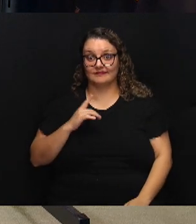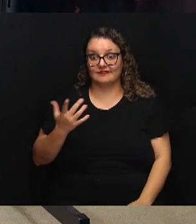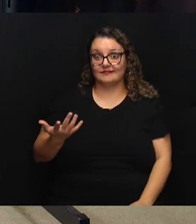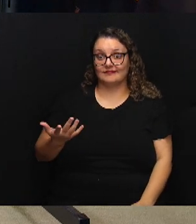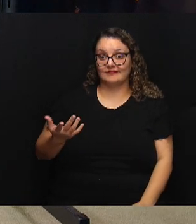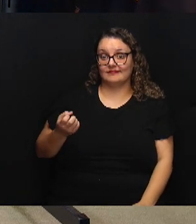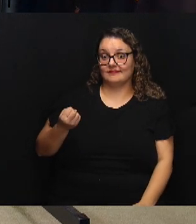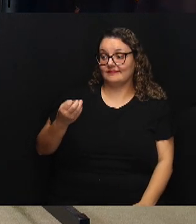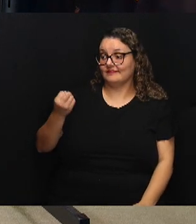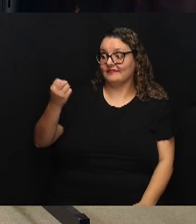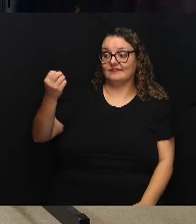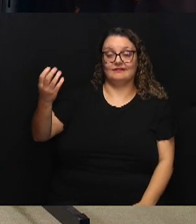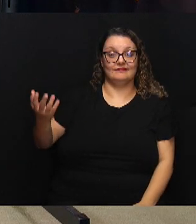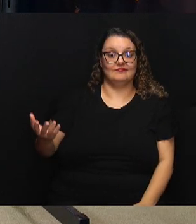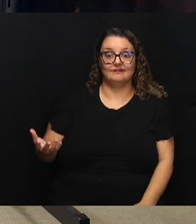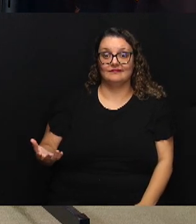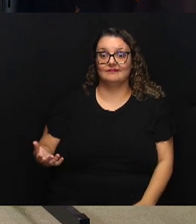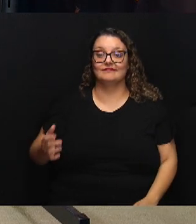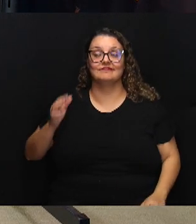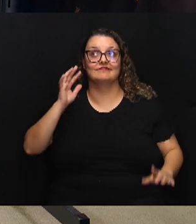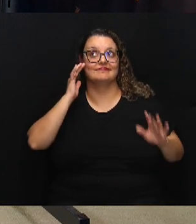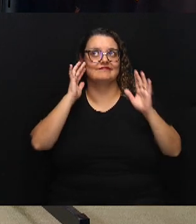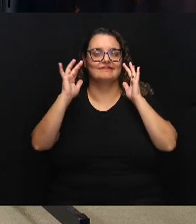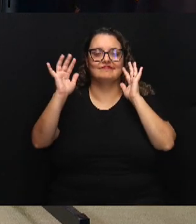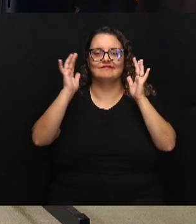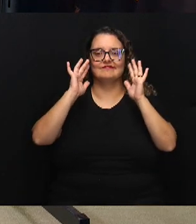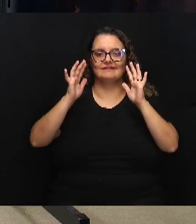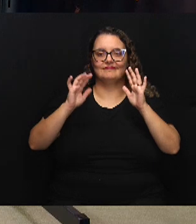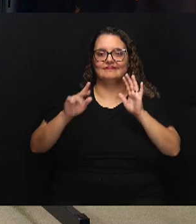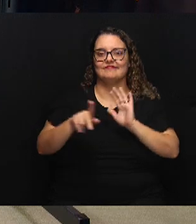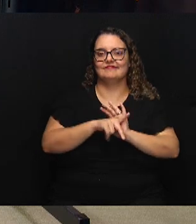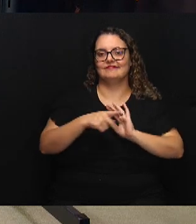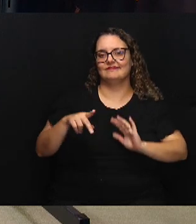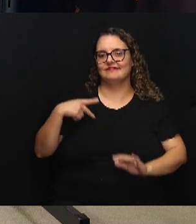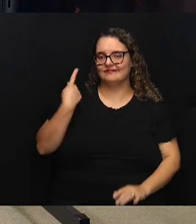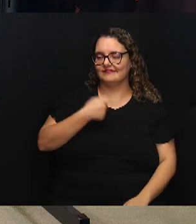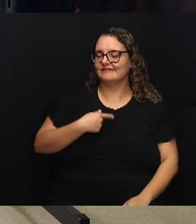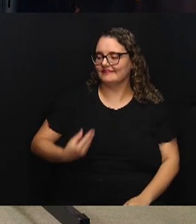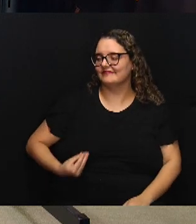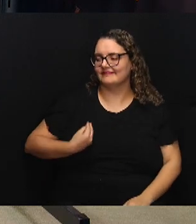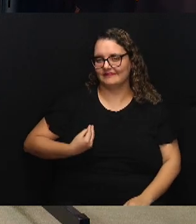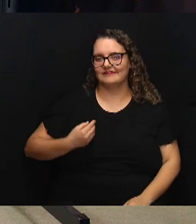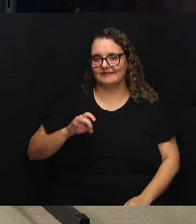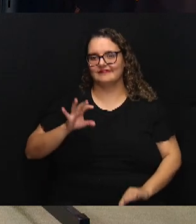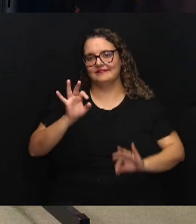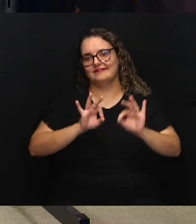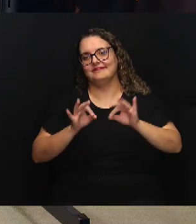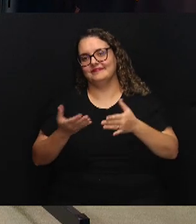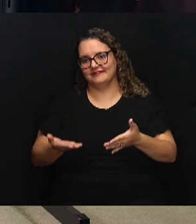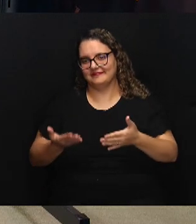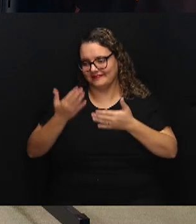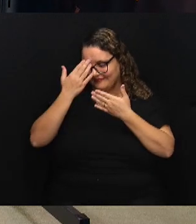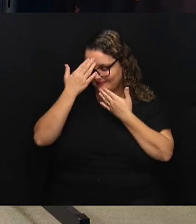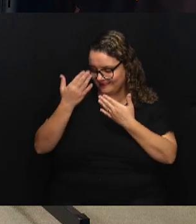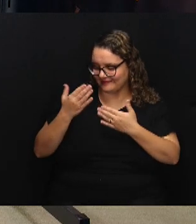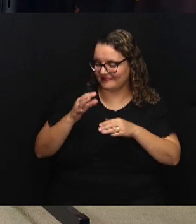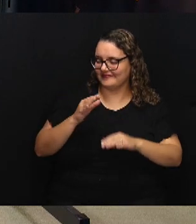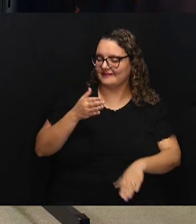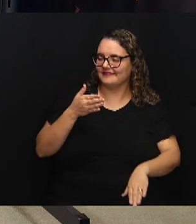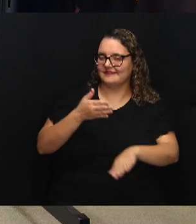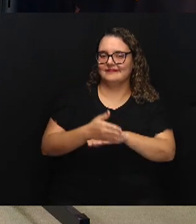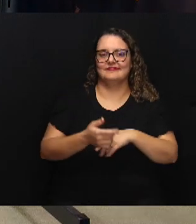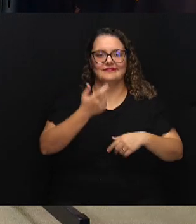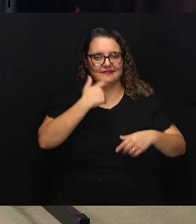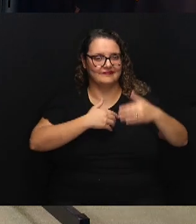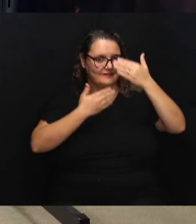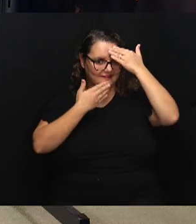uma viagem de sonho faz parte da nossa vida, é só a gente se planejar. Então, obrigada pela sua participação, Eu que deixa uma